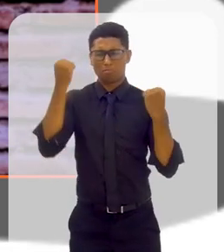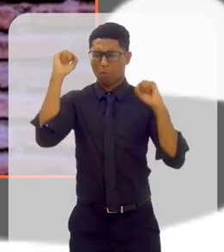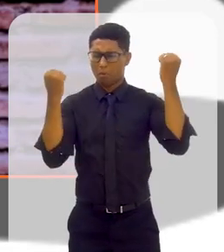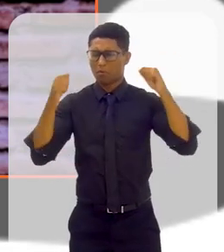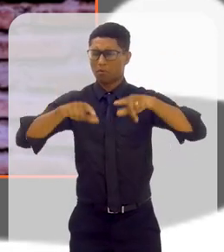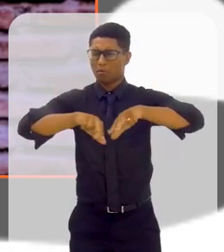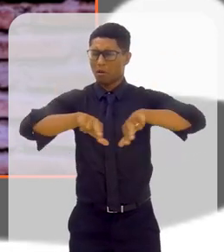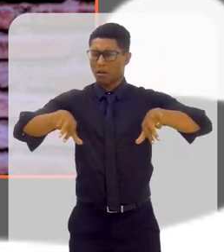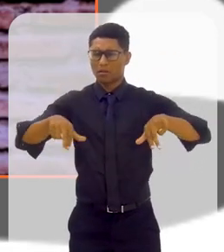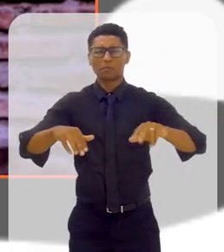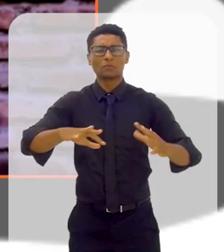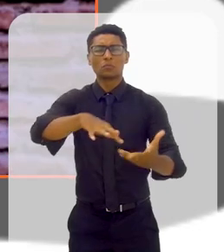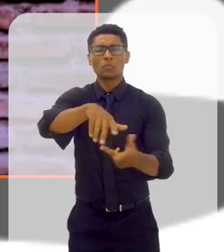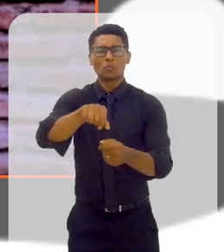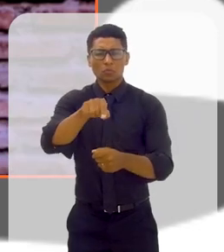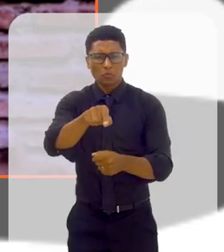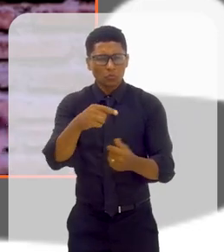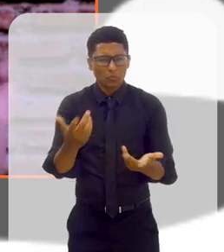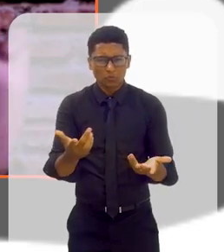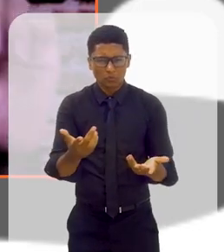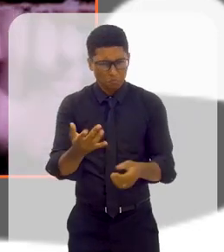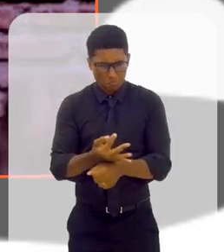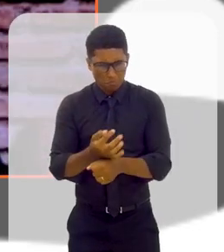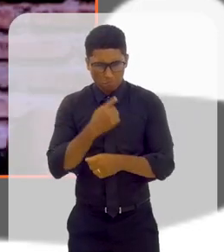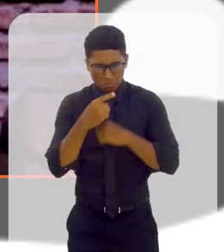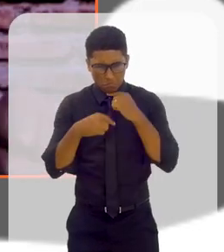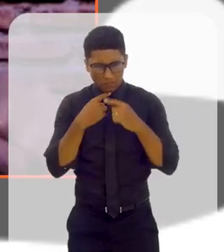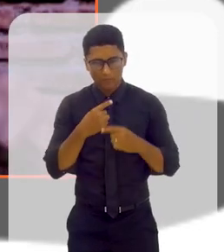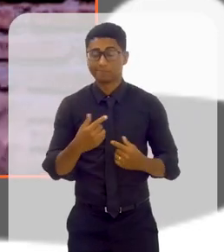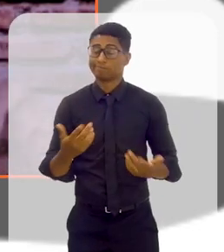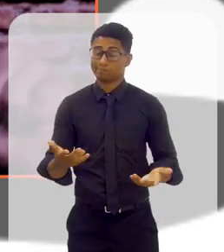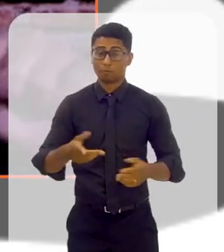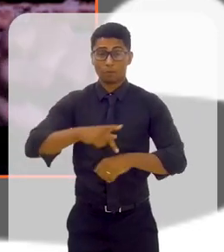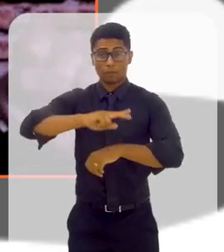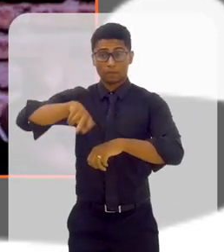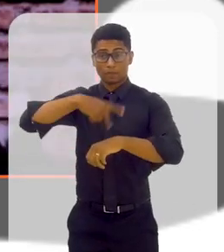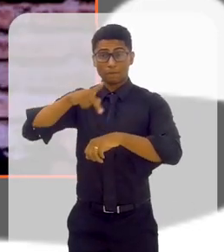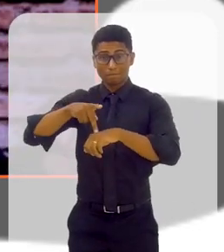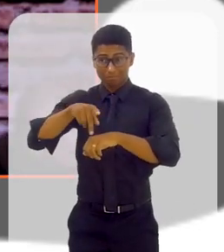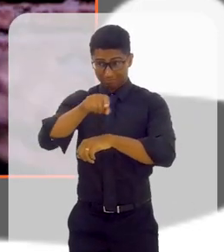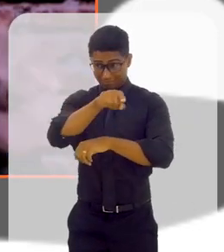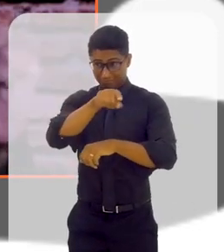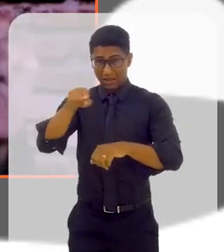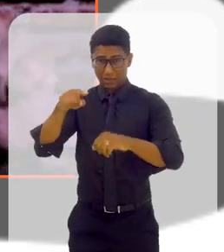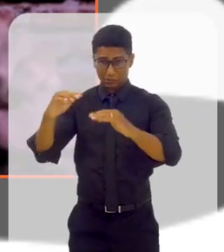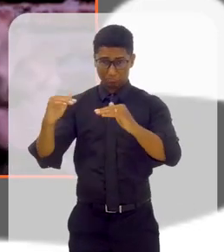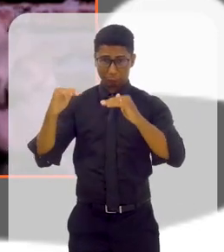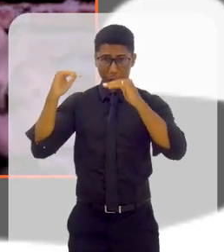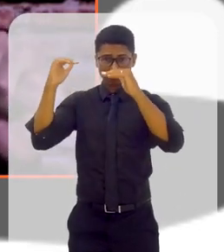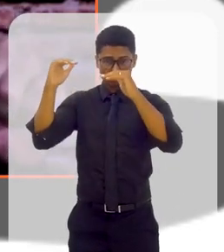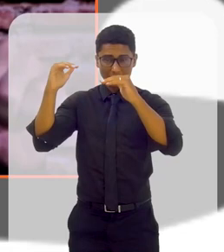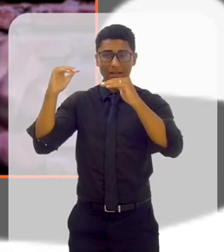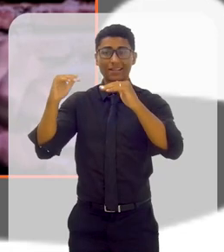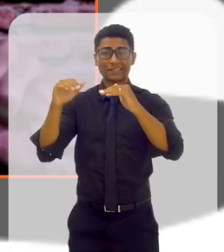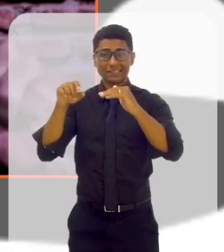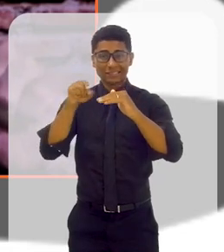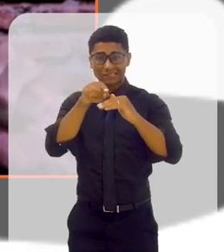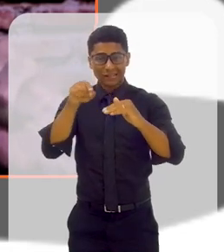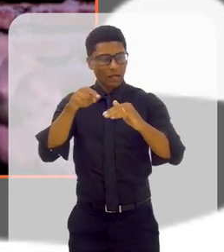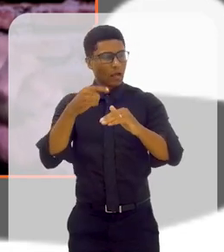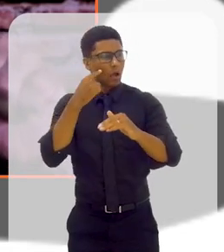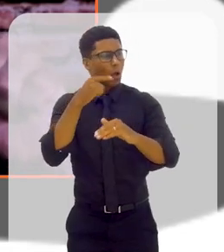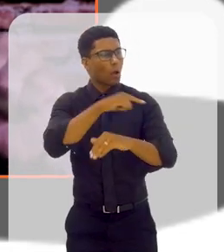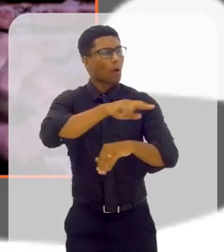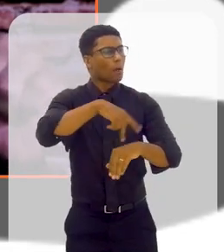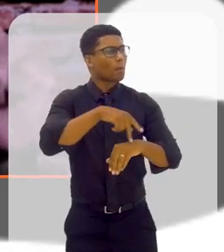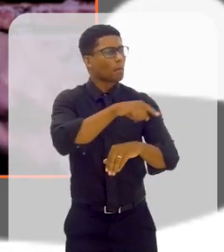gerar? Simples. Os países mais desenvolvidos não têm mais reservas suficientes e eles começam a pegar em países que não